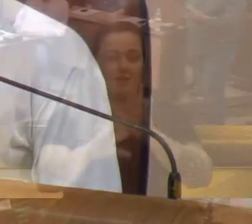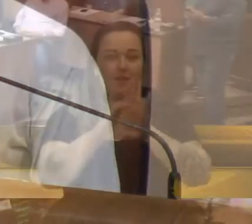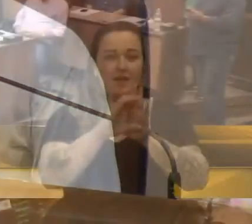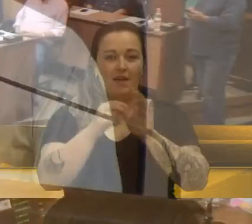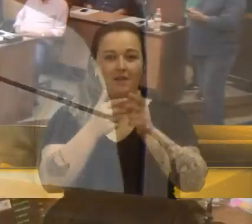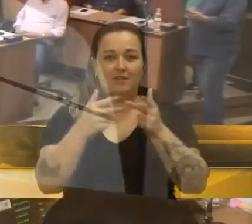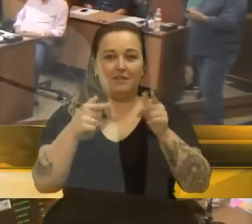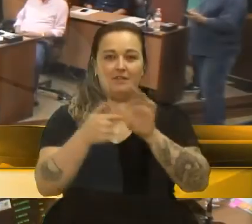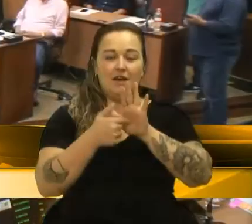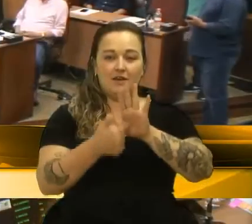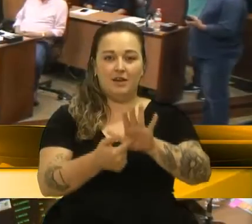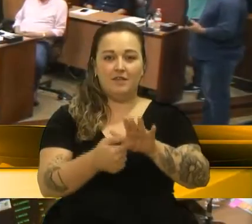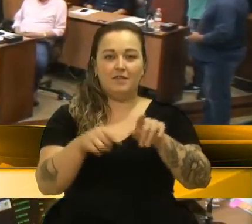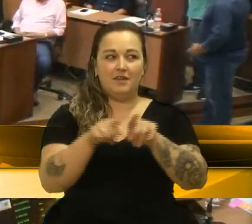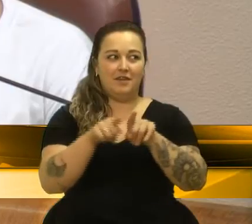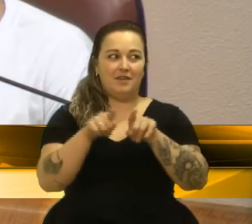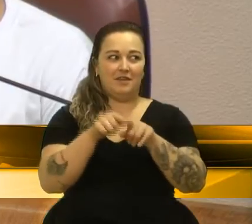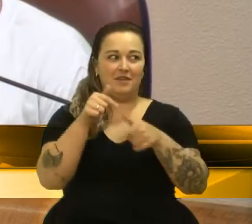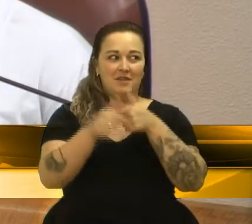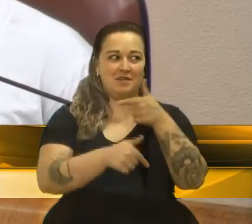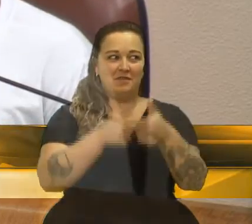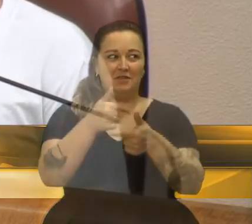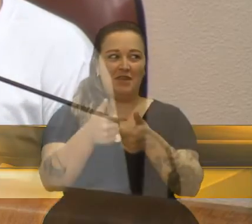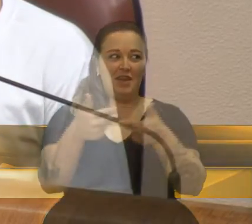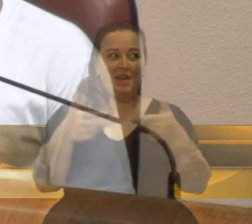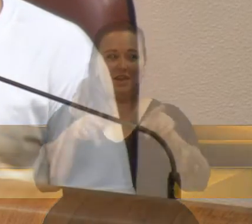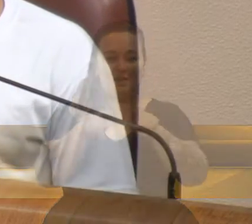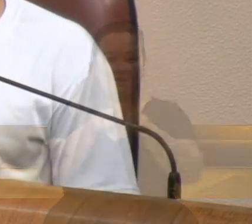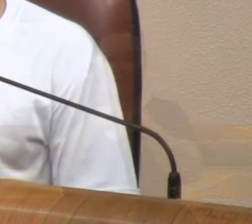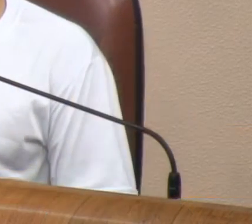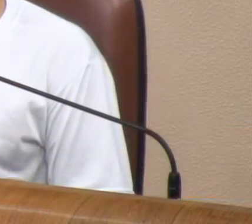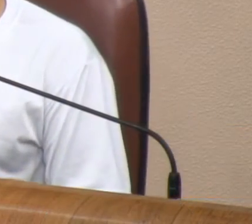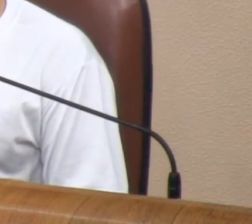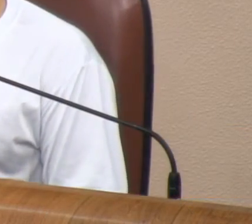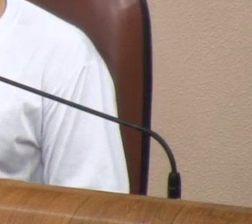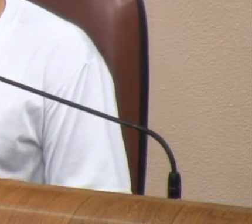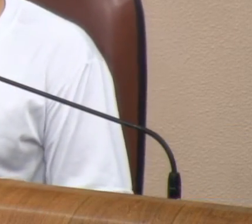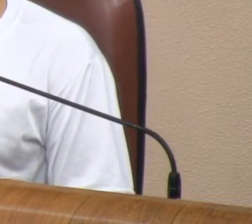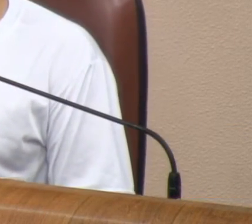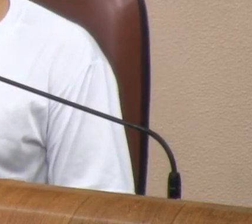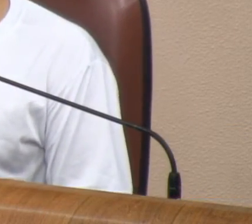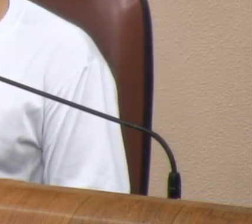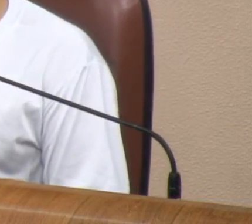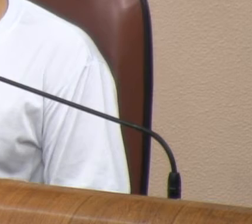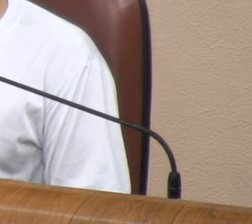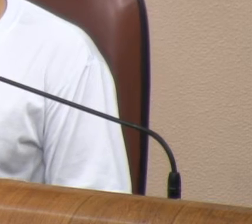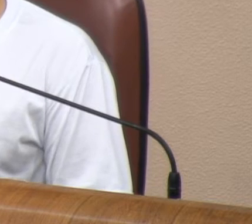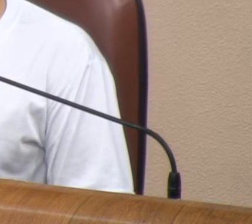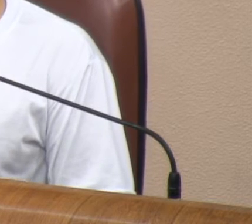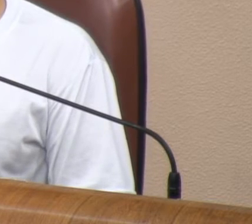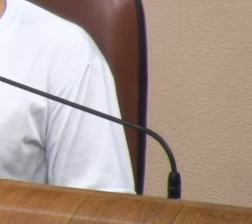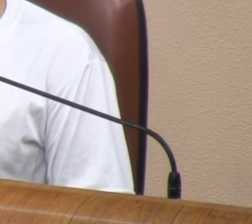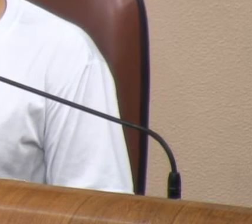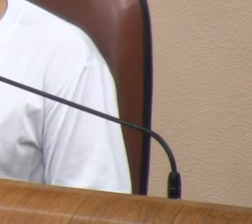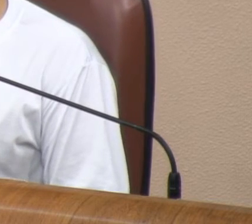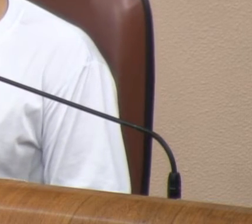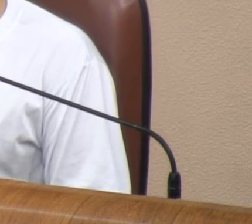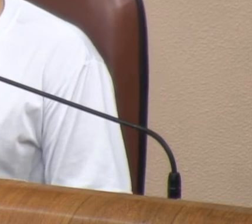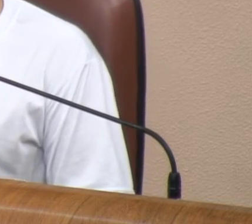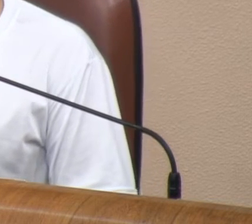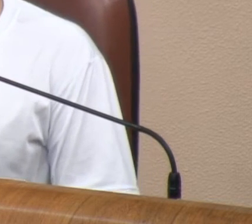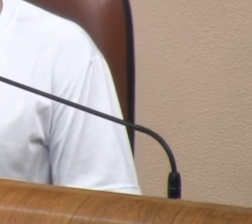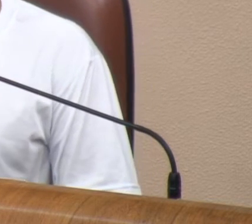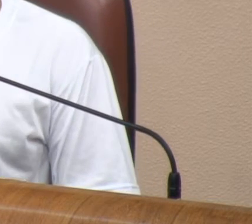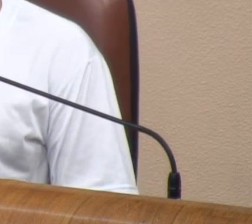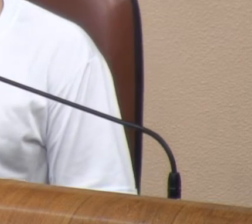artigos 182 e 183 estabelecem as diretrizes gerais que devem ser observadas no cenário urbanístico e daí decorre a legislação urbanística em vigor, em